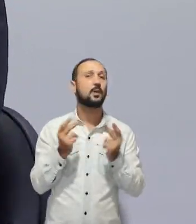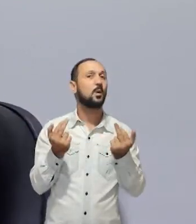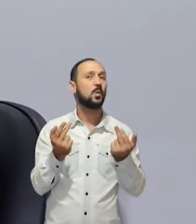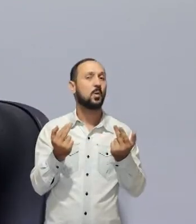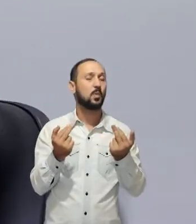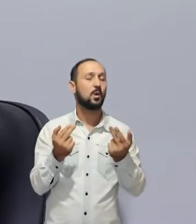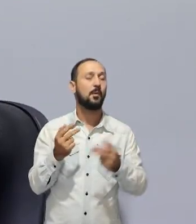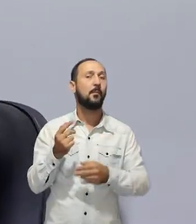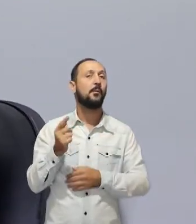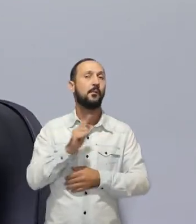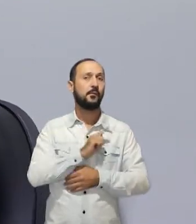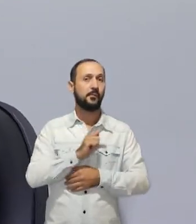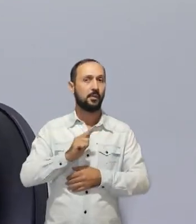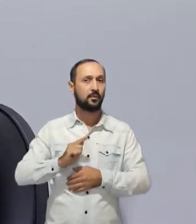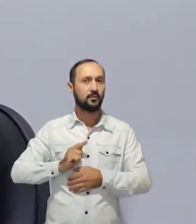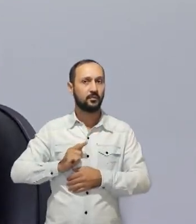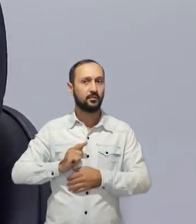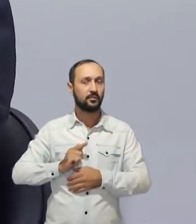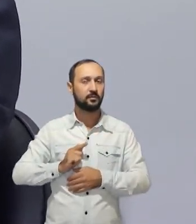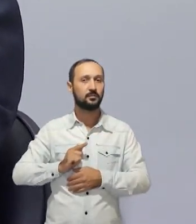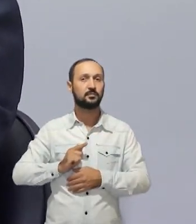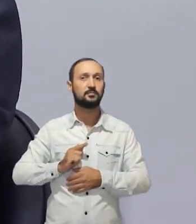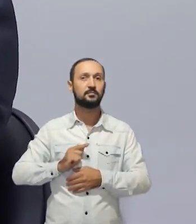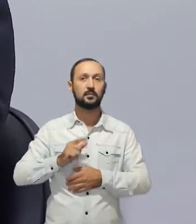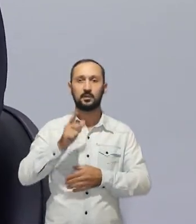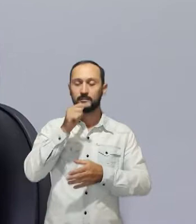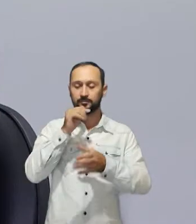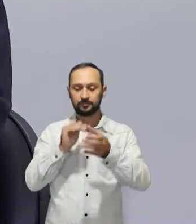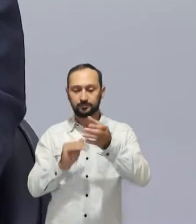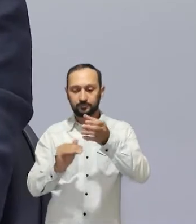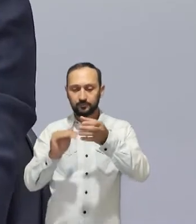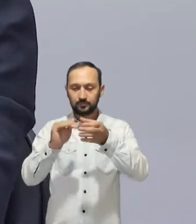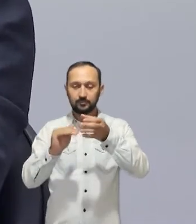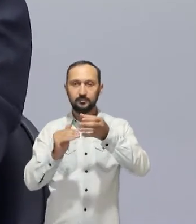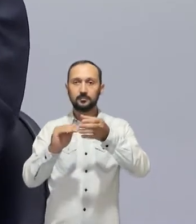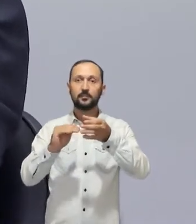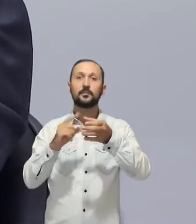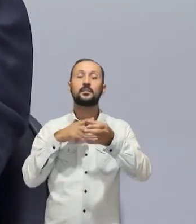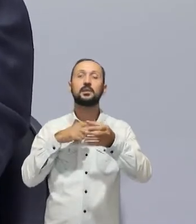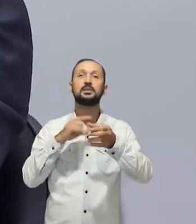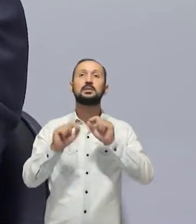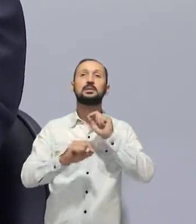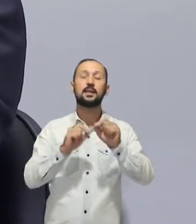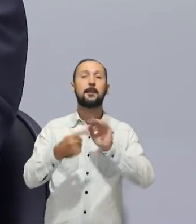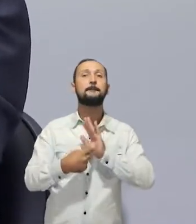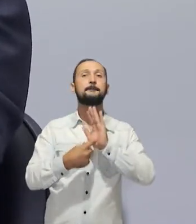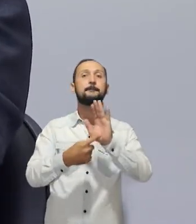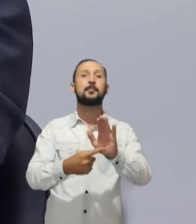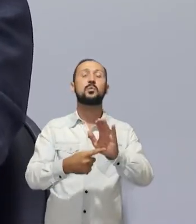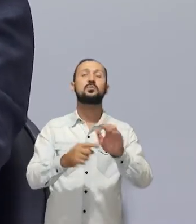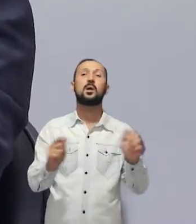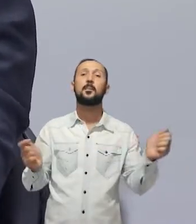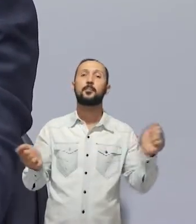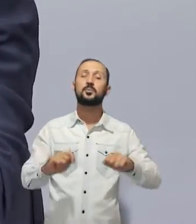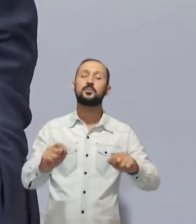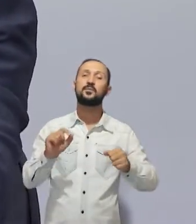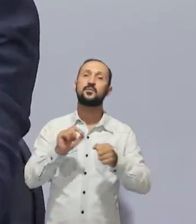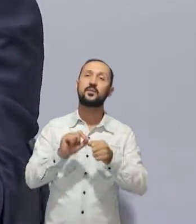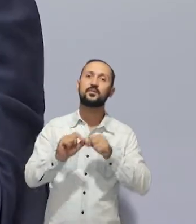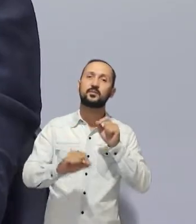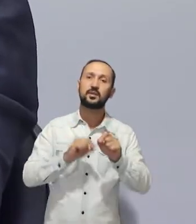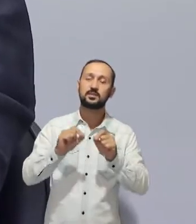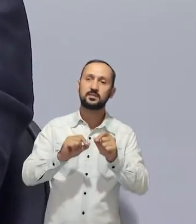governo criou uma situação, que é o lado do copo meio vazio, onde ele acaba com a possibilidade de fazer